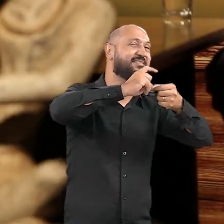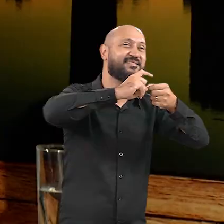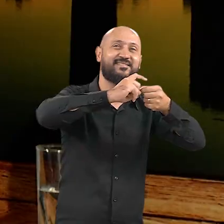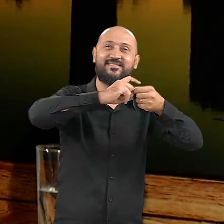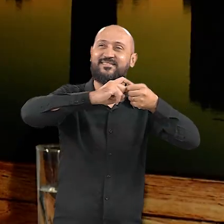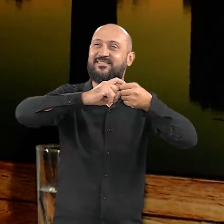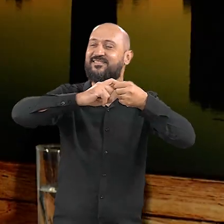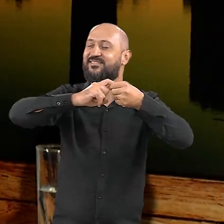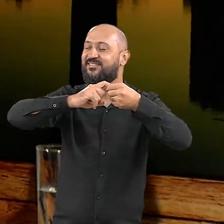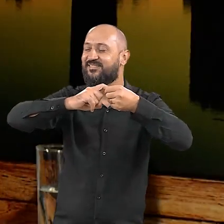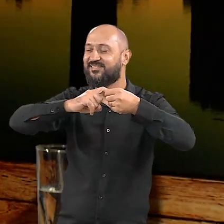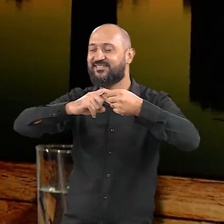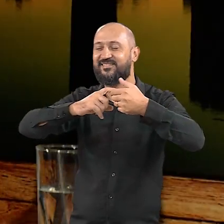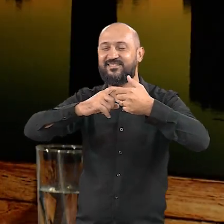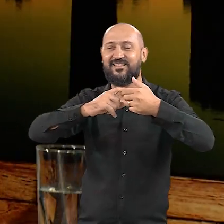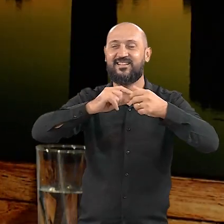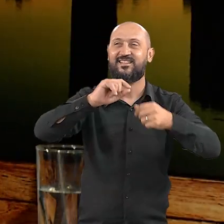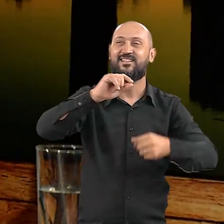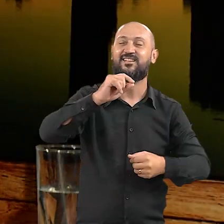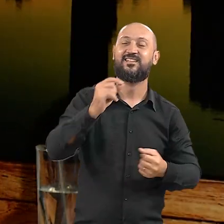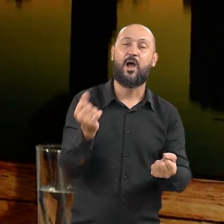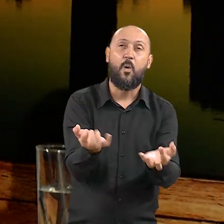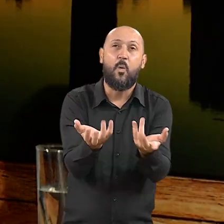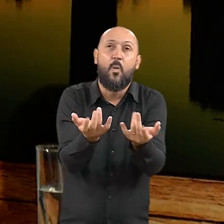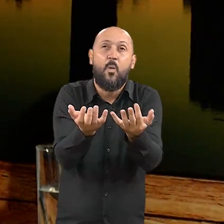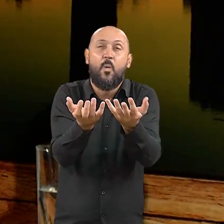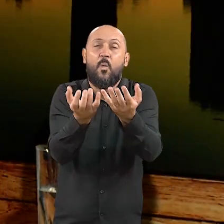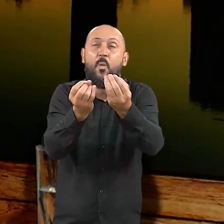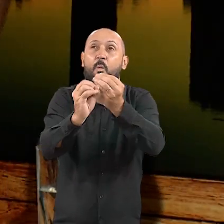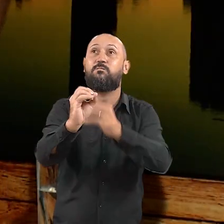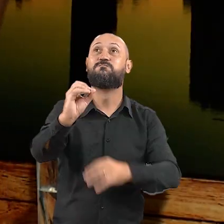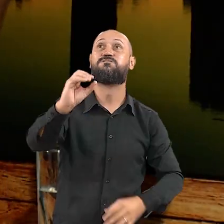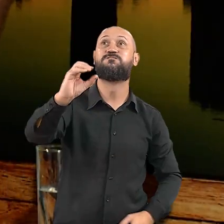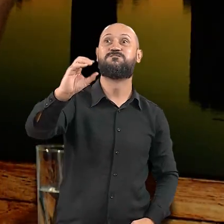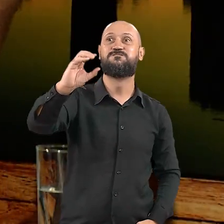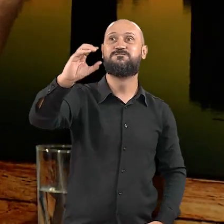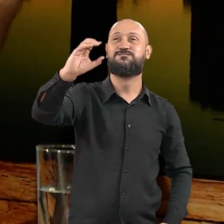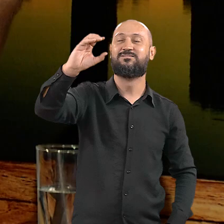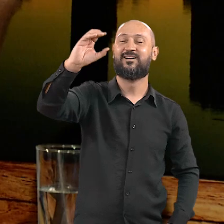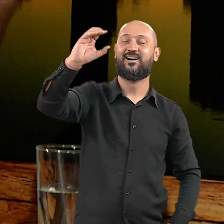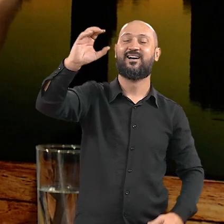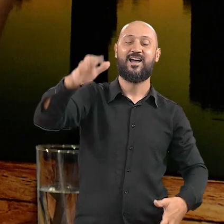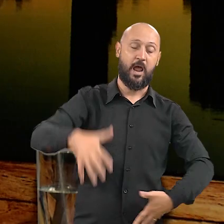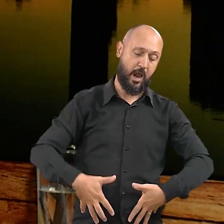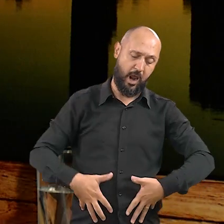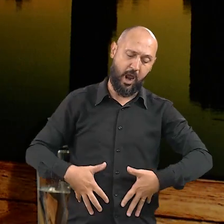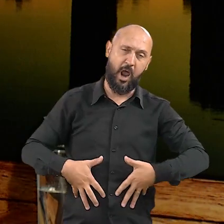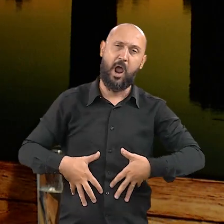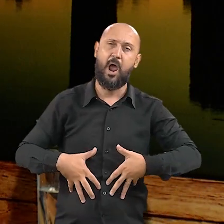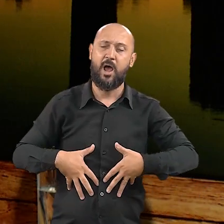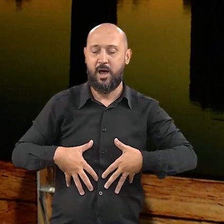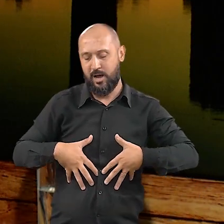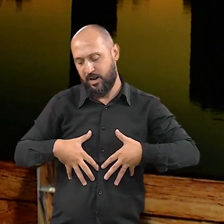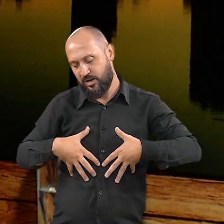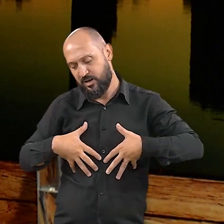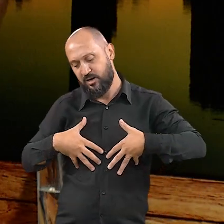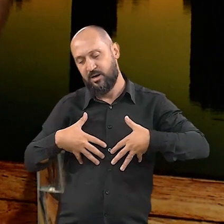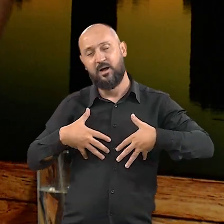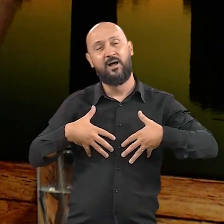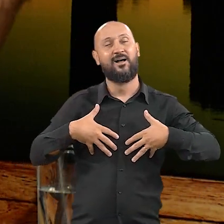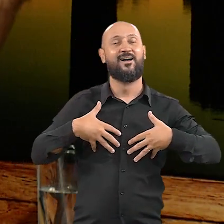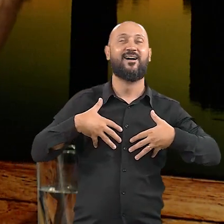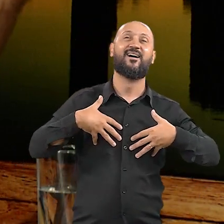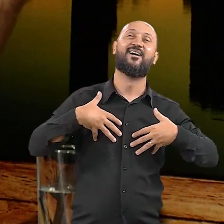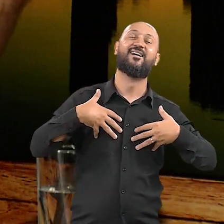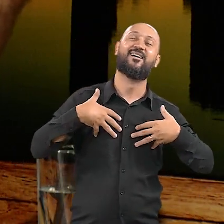favor, renova crescente o calor até transbordar de alegria na lua